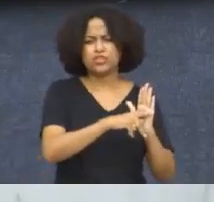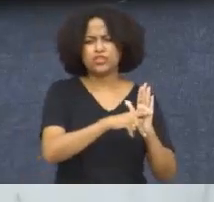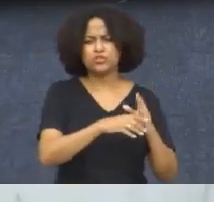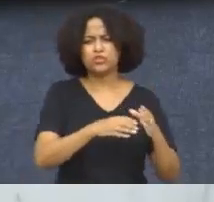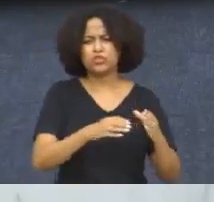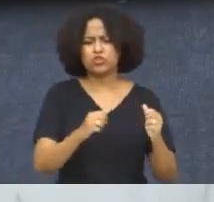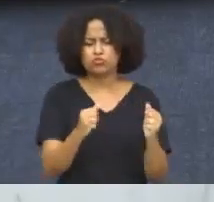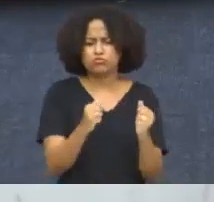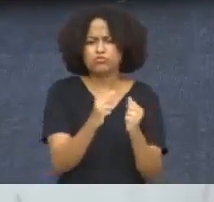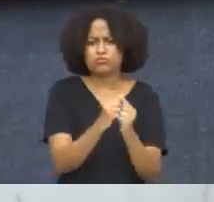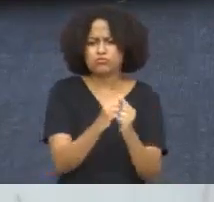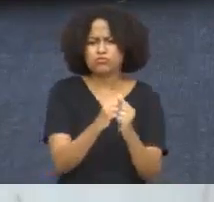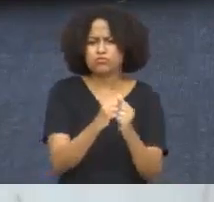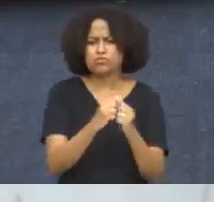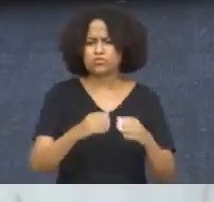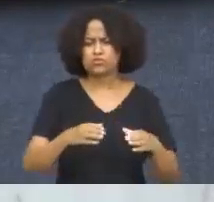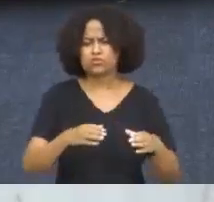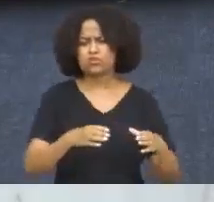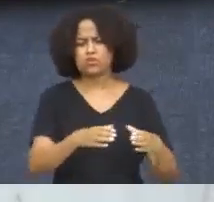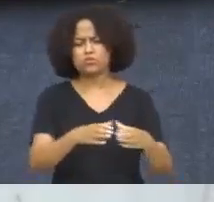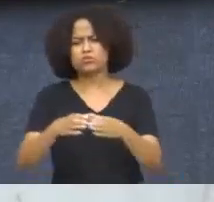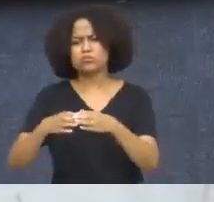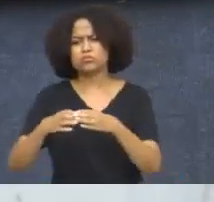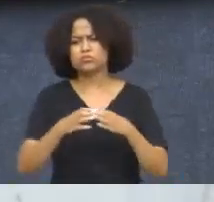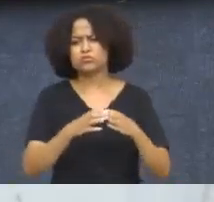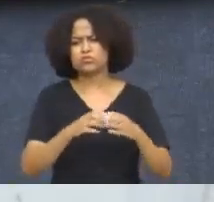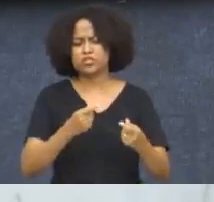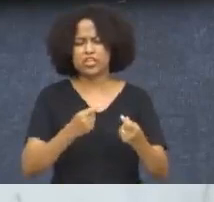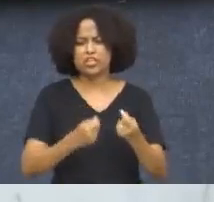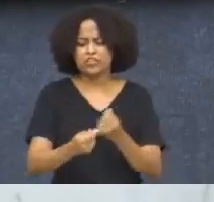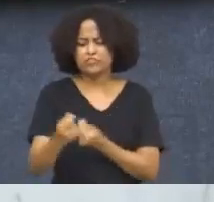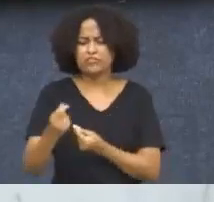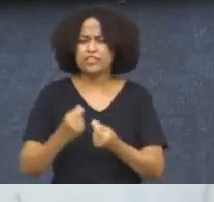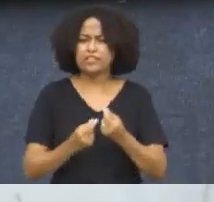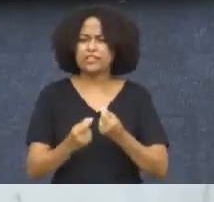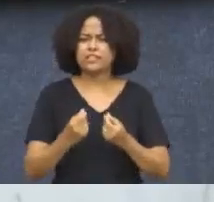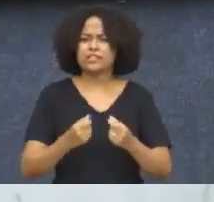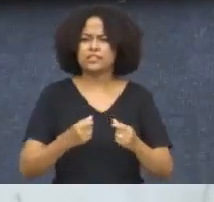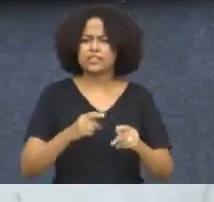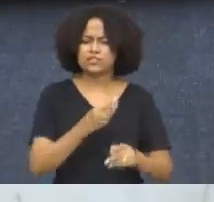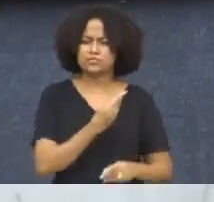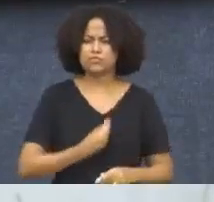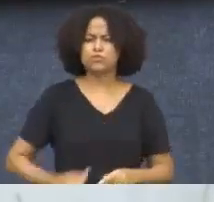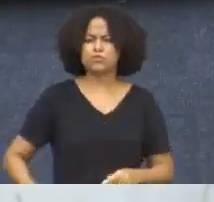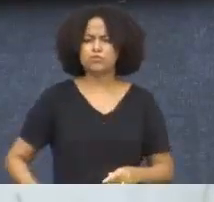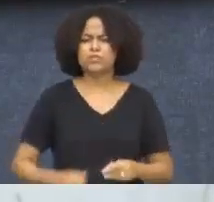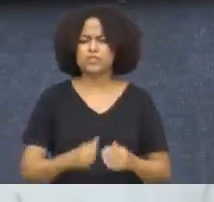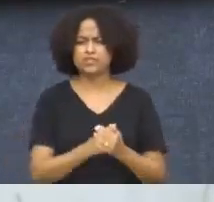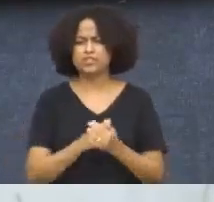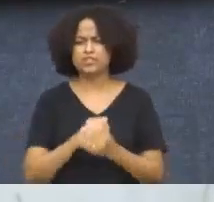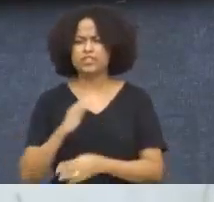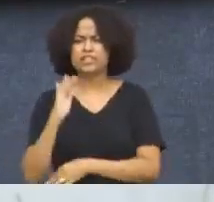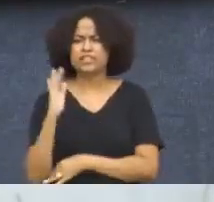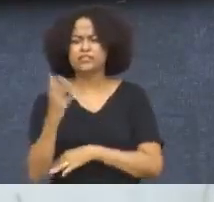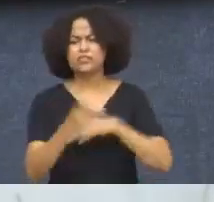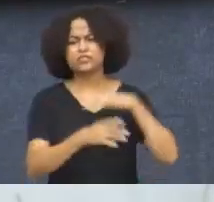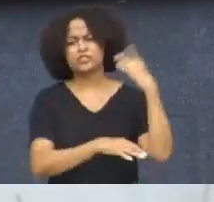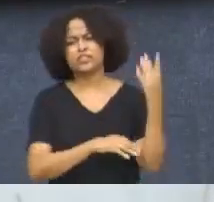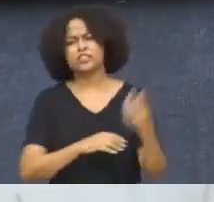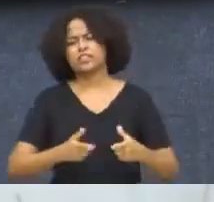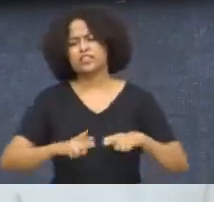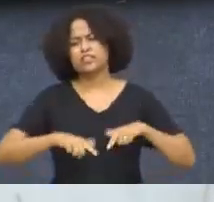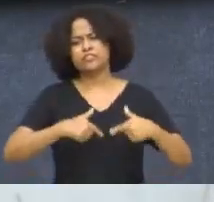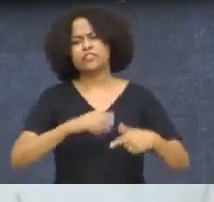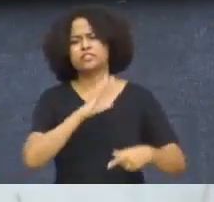de Orçamento e Finanças Públicas, Comissão de Meio Ambiente e Defesa dos Animais e Política Urbana.